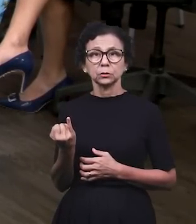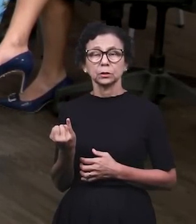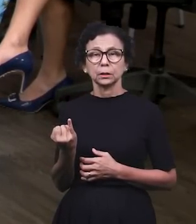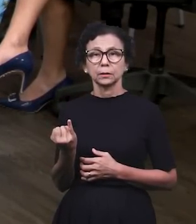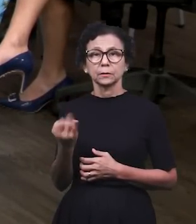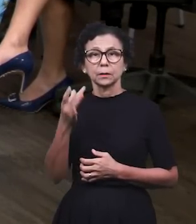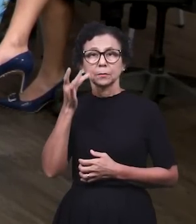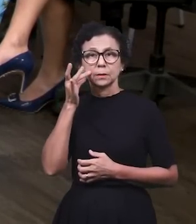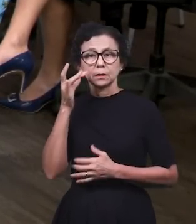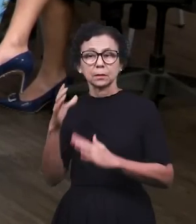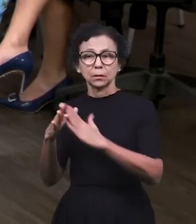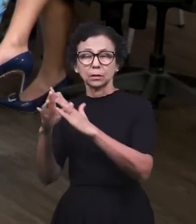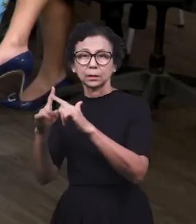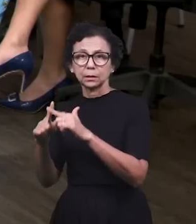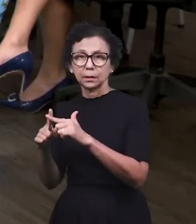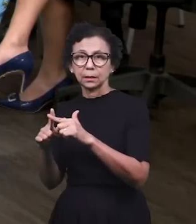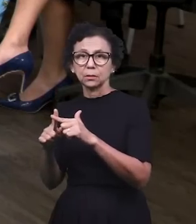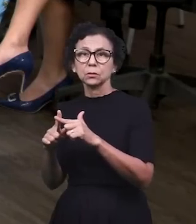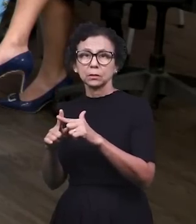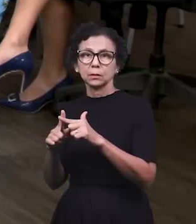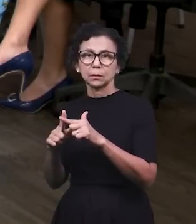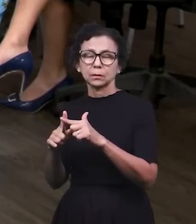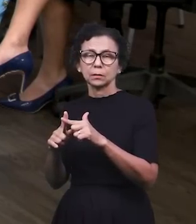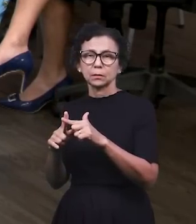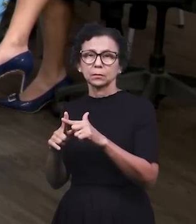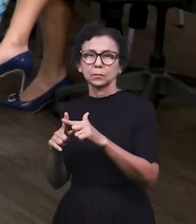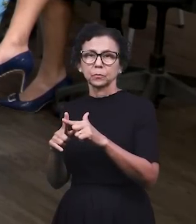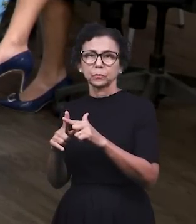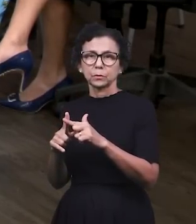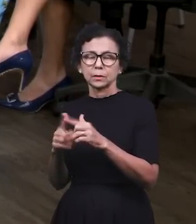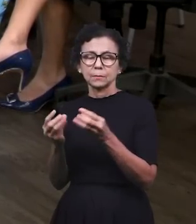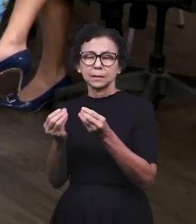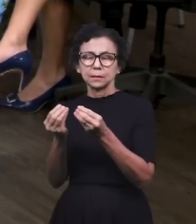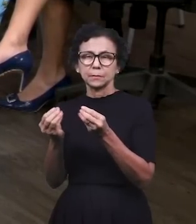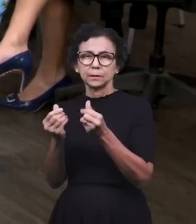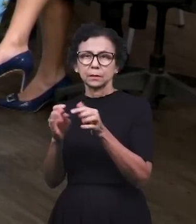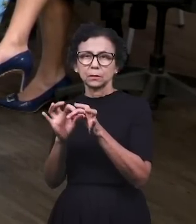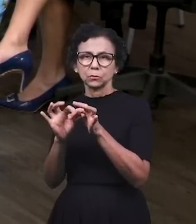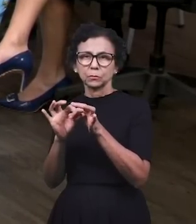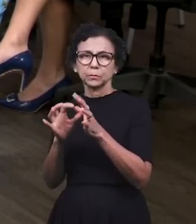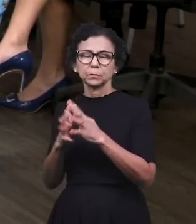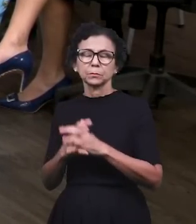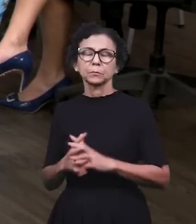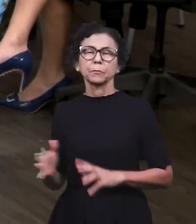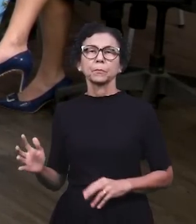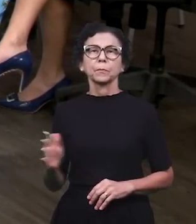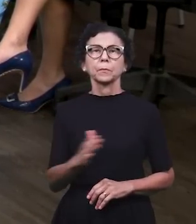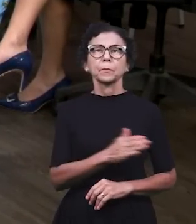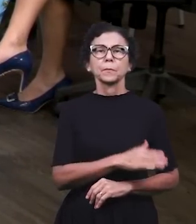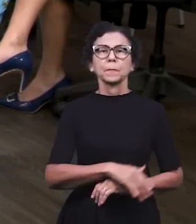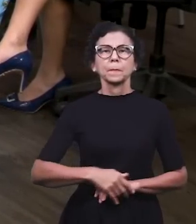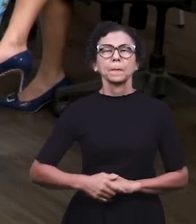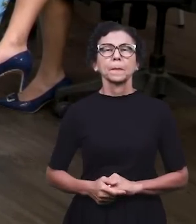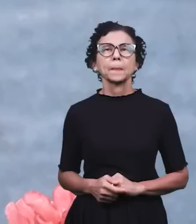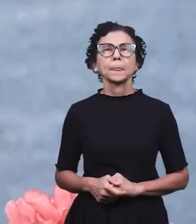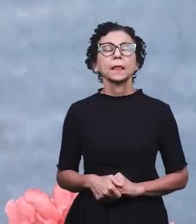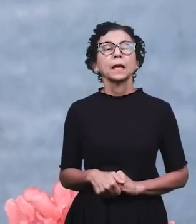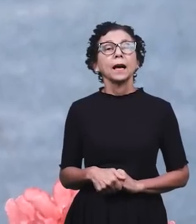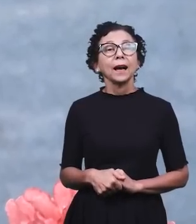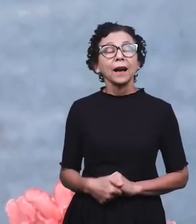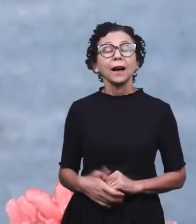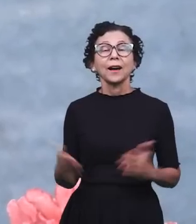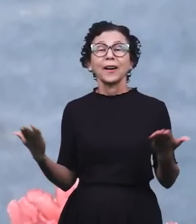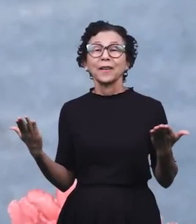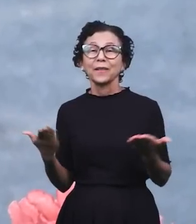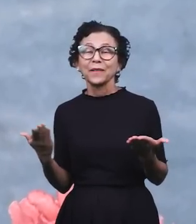bênção. Mas vamos lá. A gente continua aqui com a participação de jovens que não moram aqui na